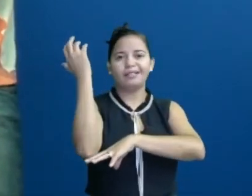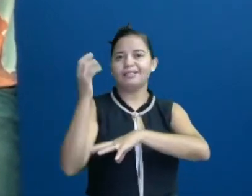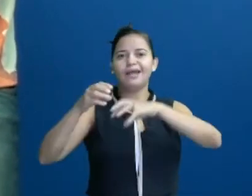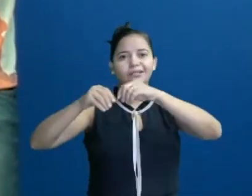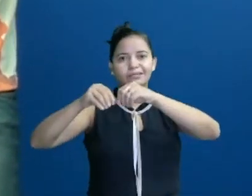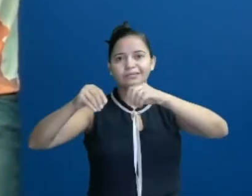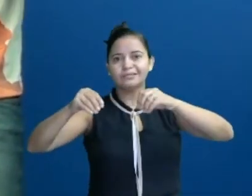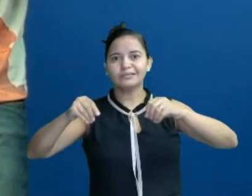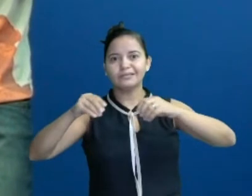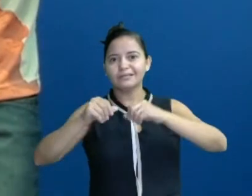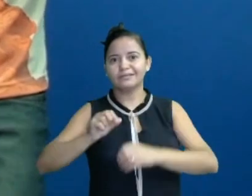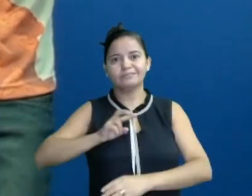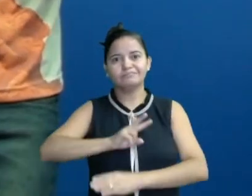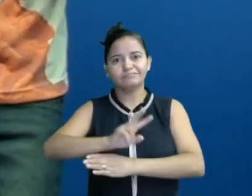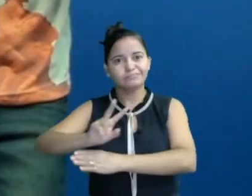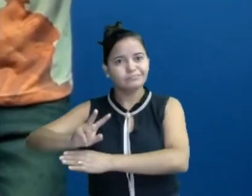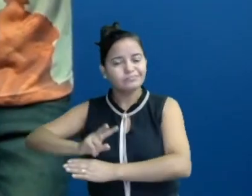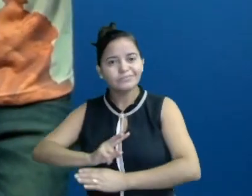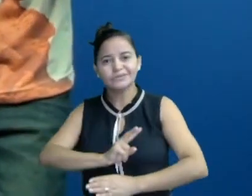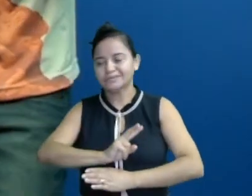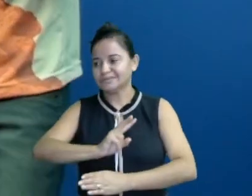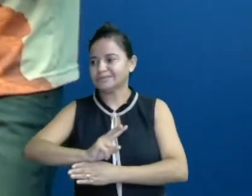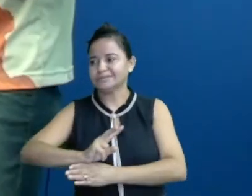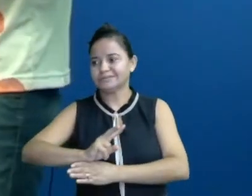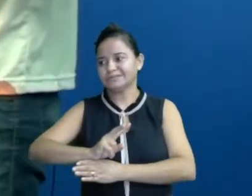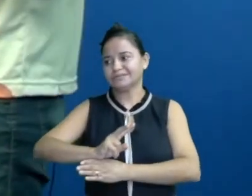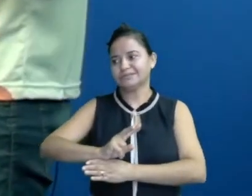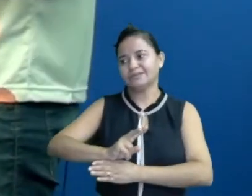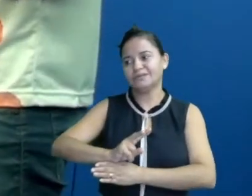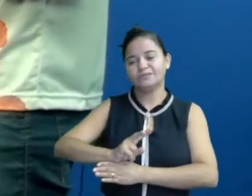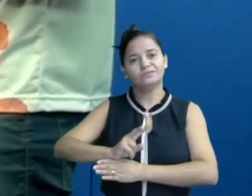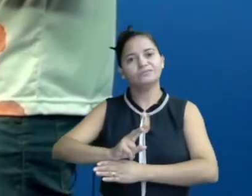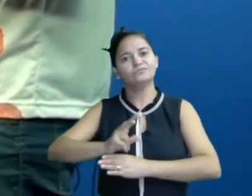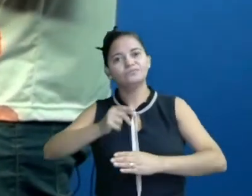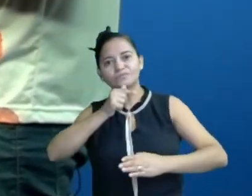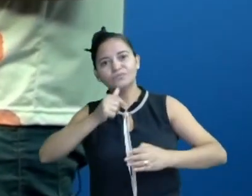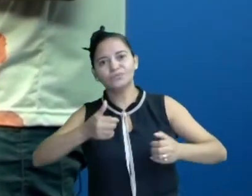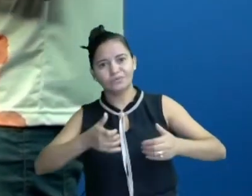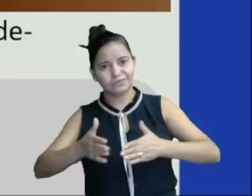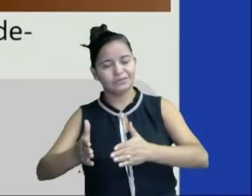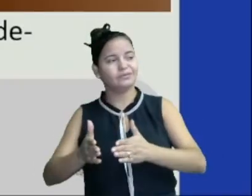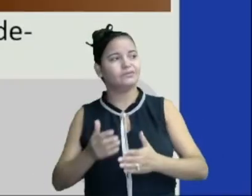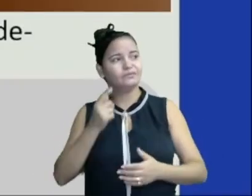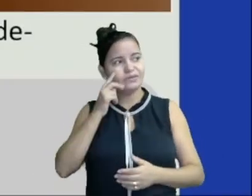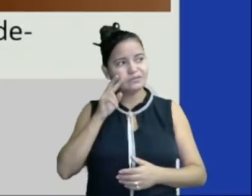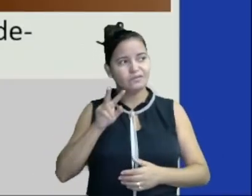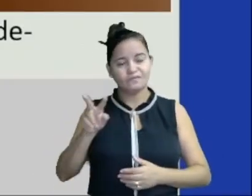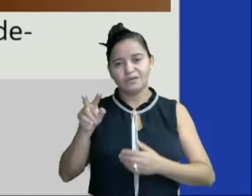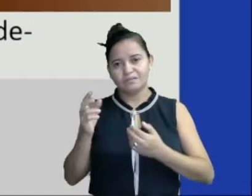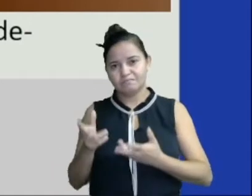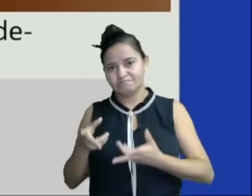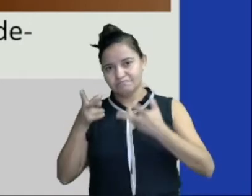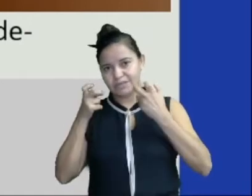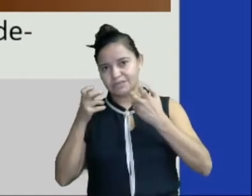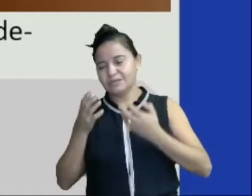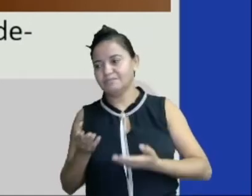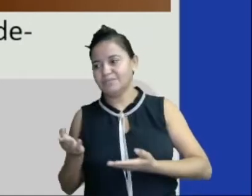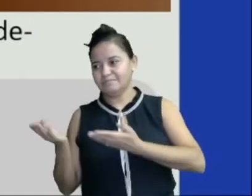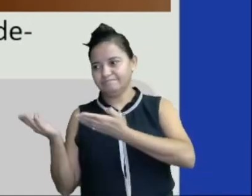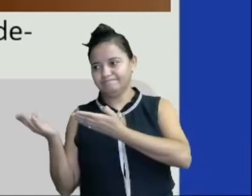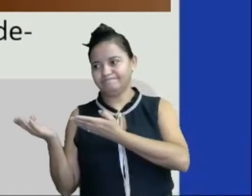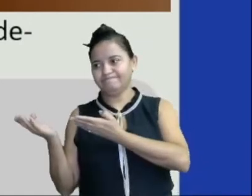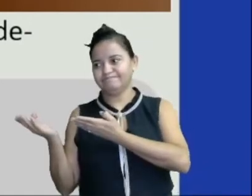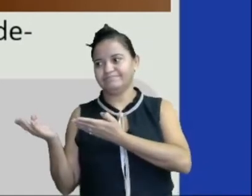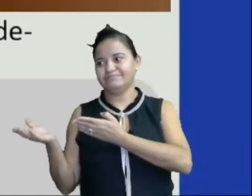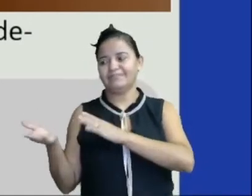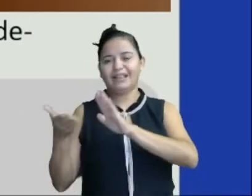promover ali o assoreamento do rio. Se a gente observar na imagem ao lado, onde houve uma remoção